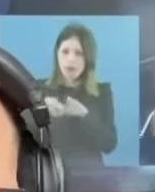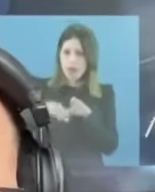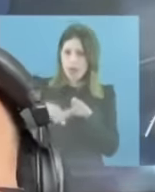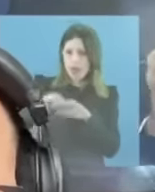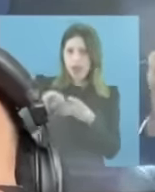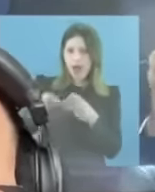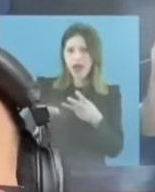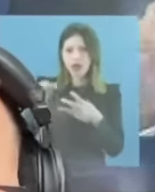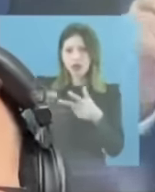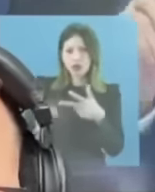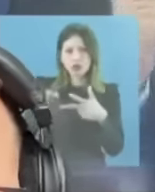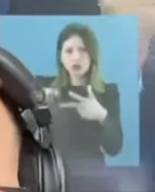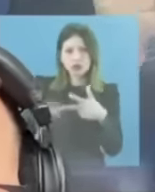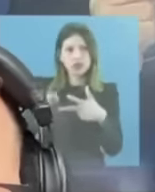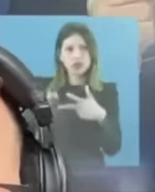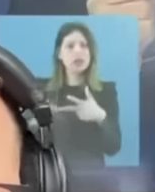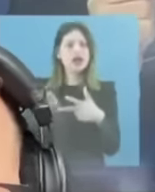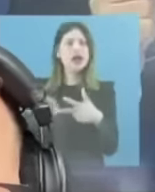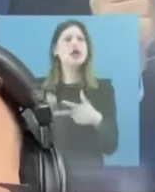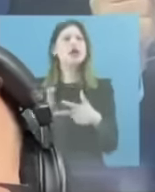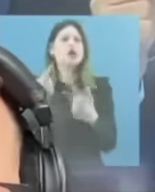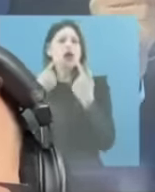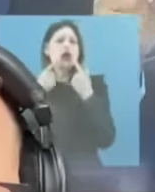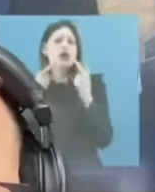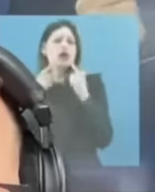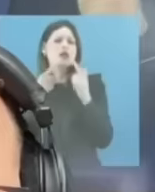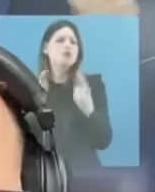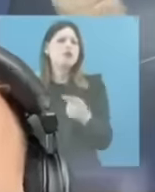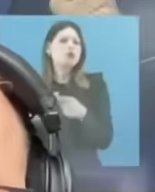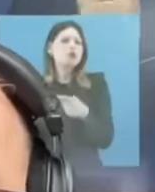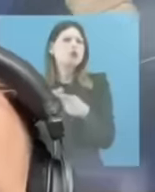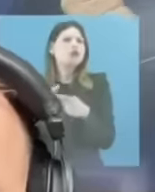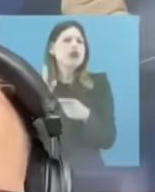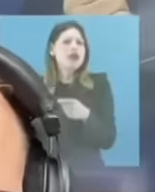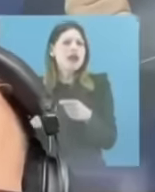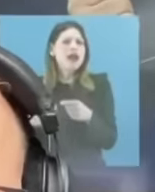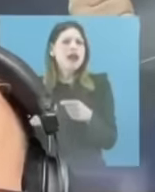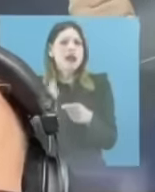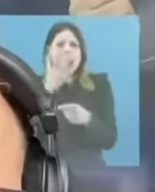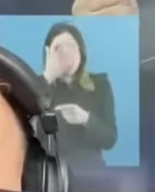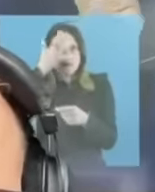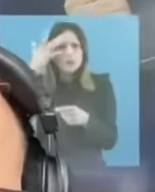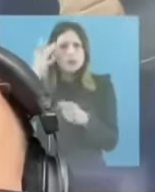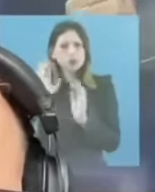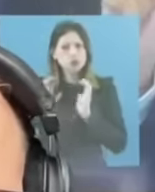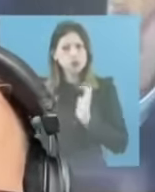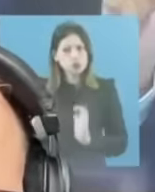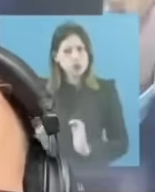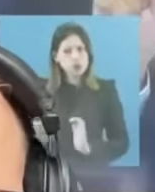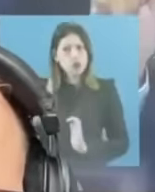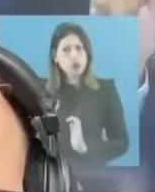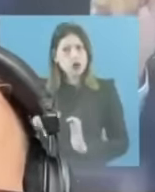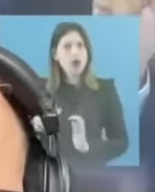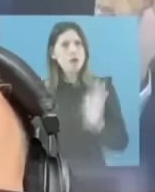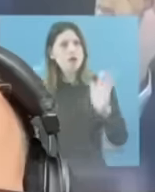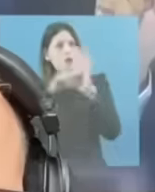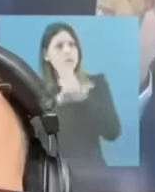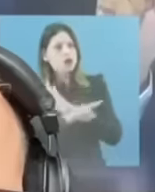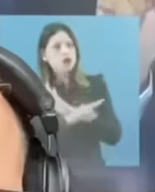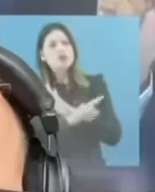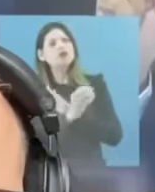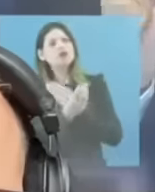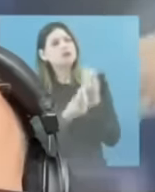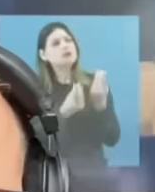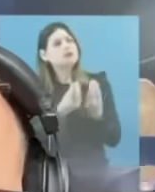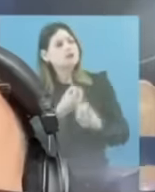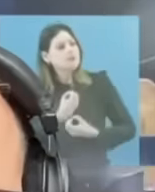reclamando da interferência externa quando, né, um indivíduo, um cidadão, questiona a liberdade de expressão.